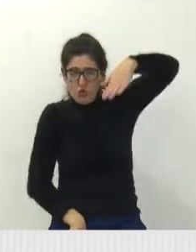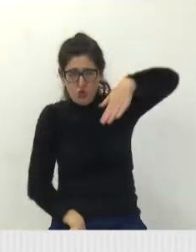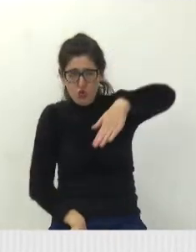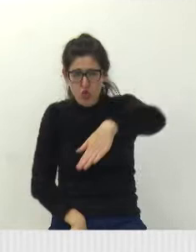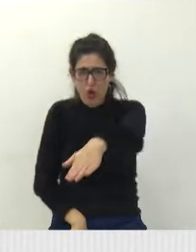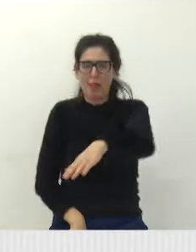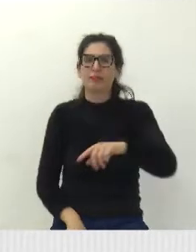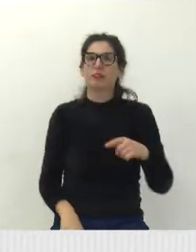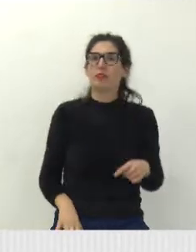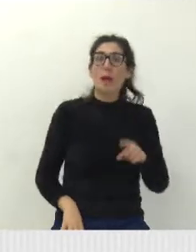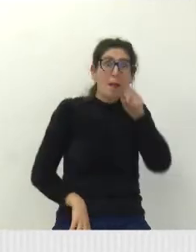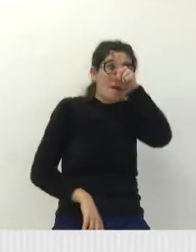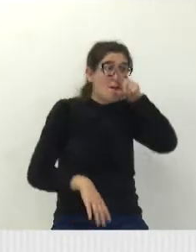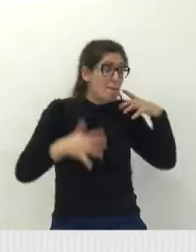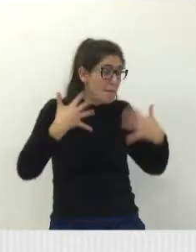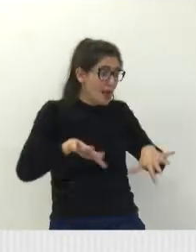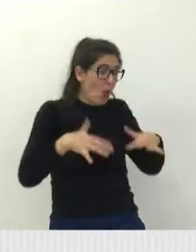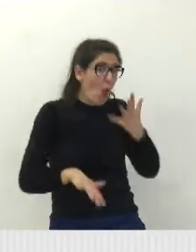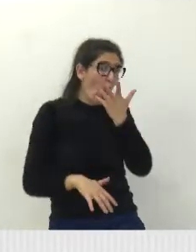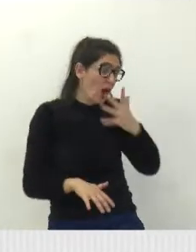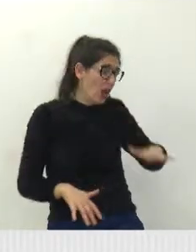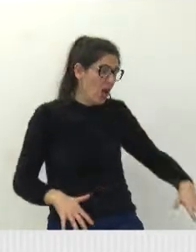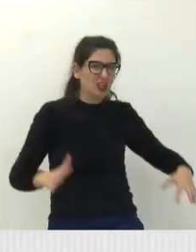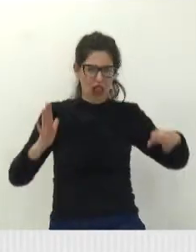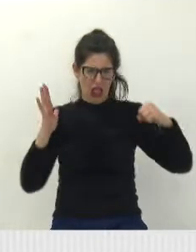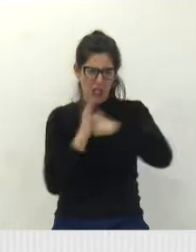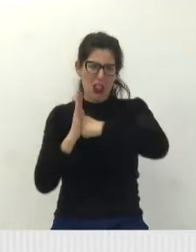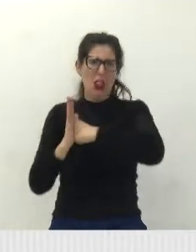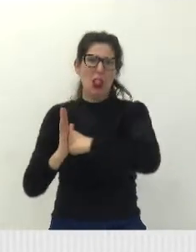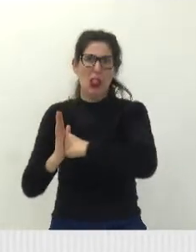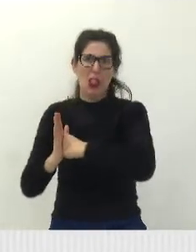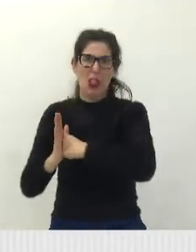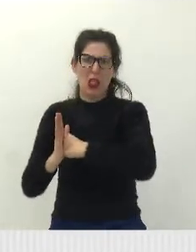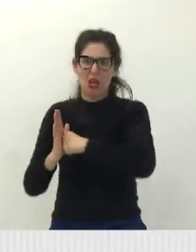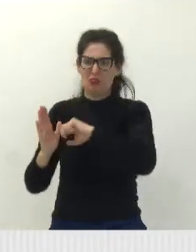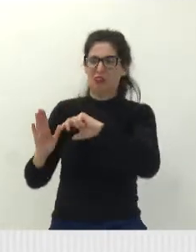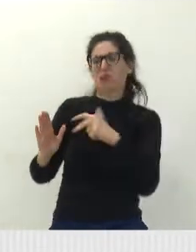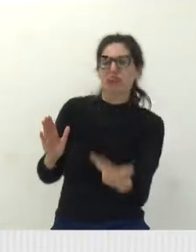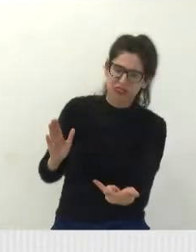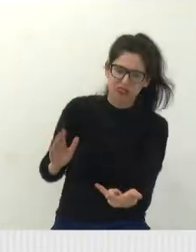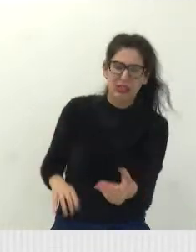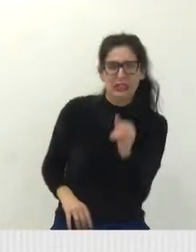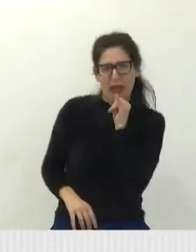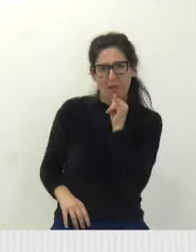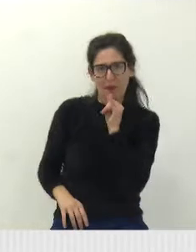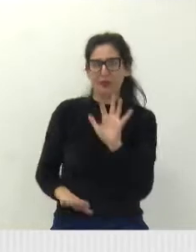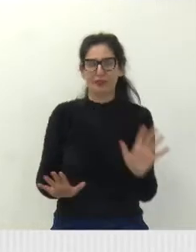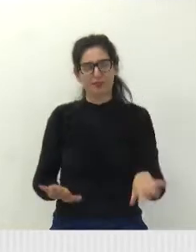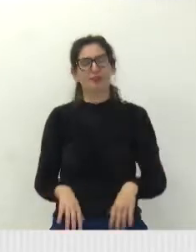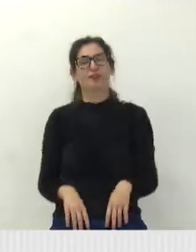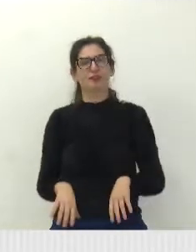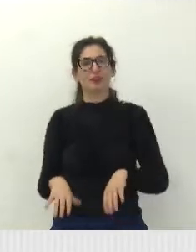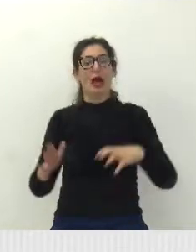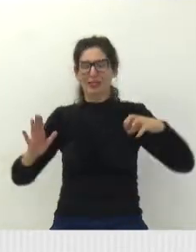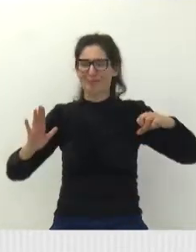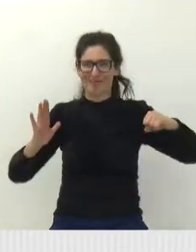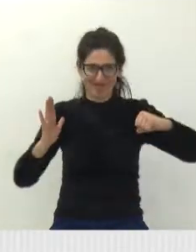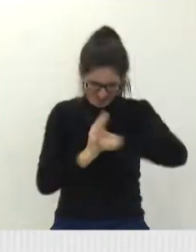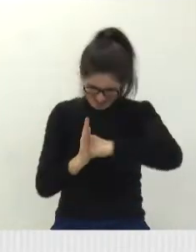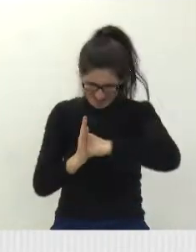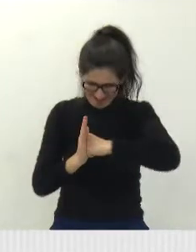para as crianças, porque elas saem por esse portão. Não dá para ser pelo outro portão. Então, estou pedindo de novo a lombada para essa